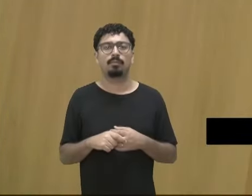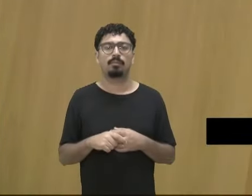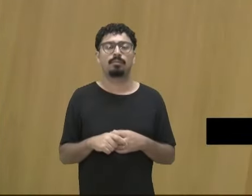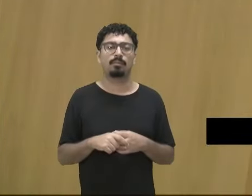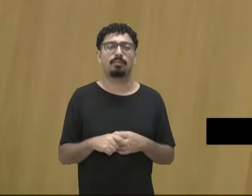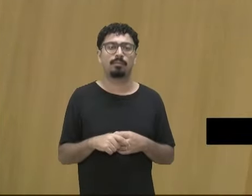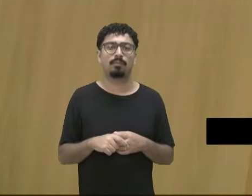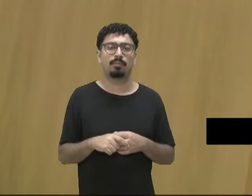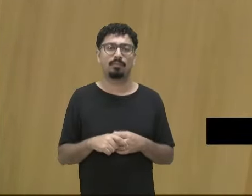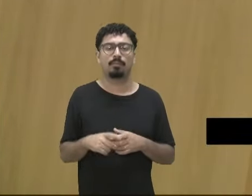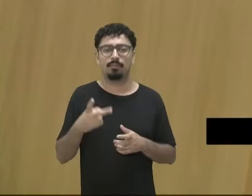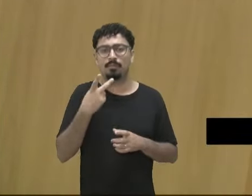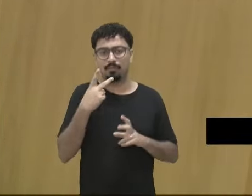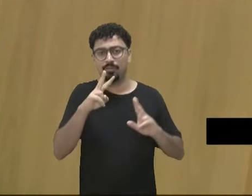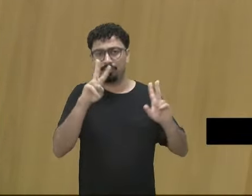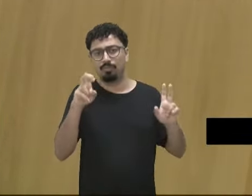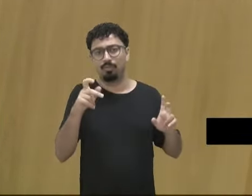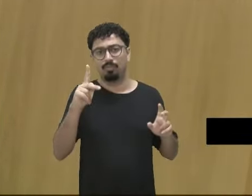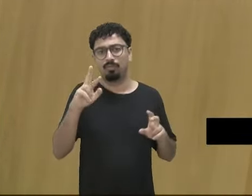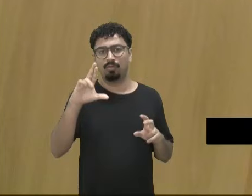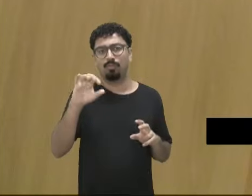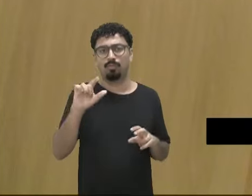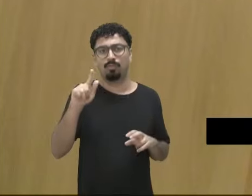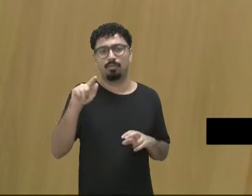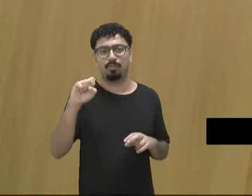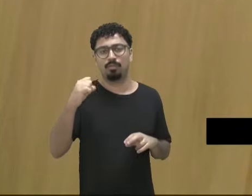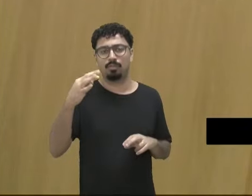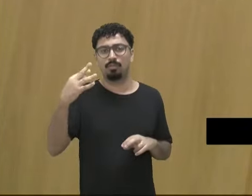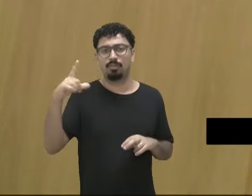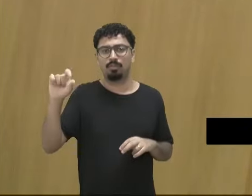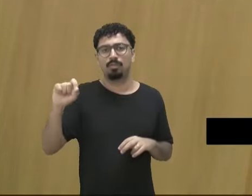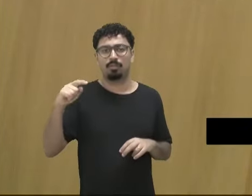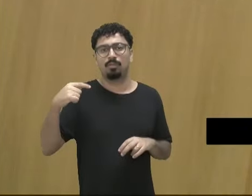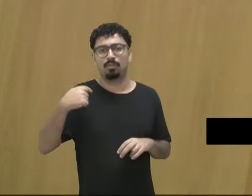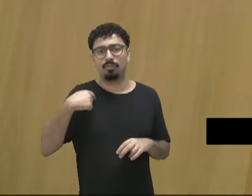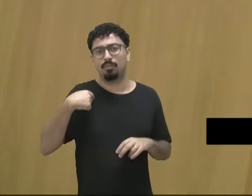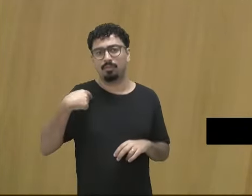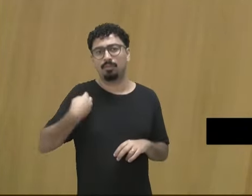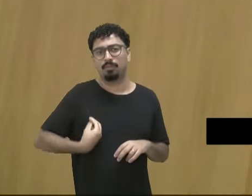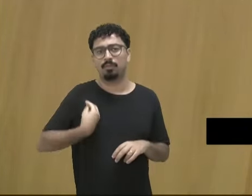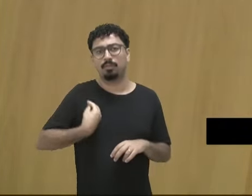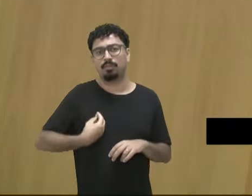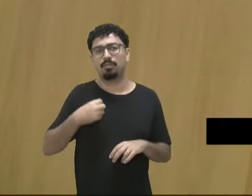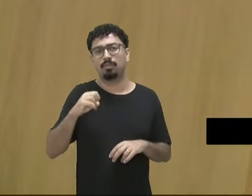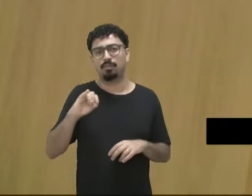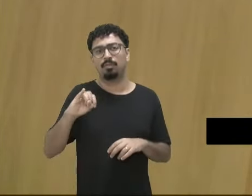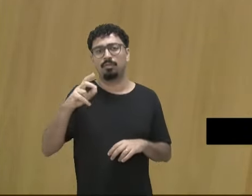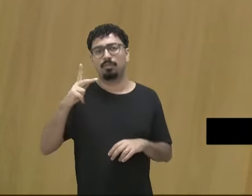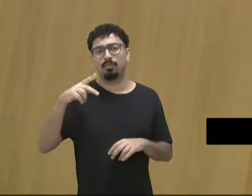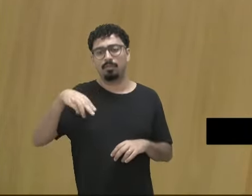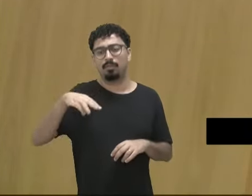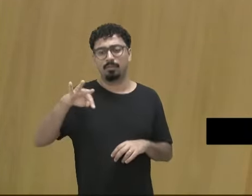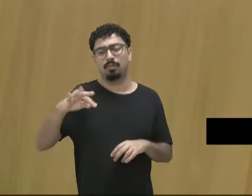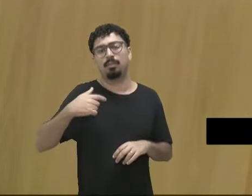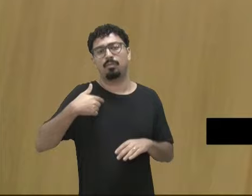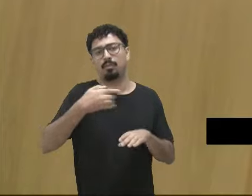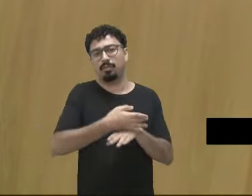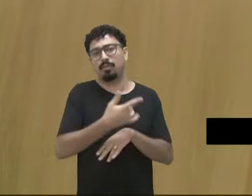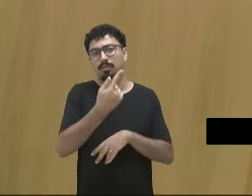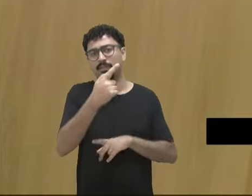E ainda falando sobre o Progestão, eu estou no Instituto há aproximadamente 7 meses